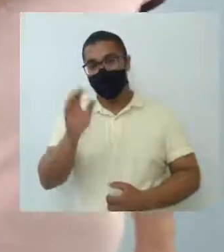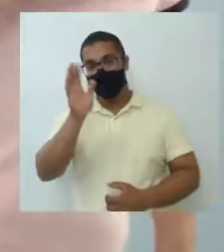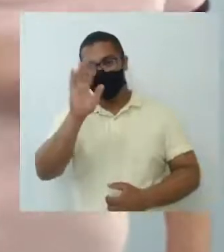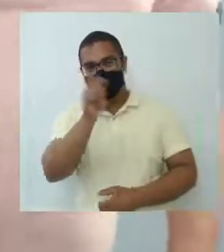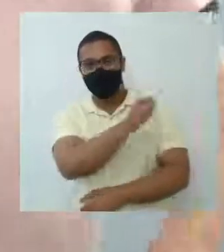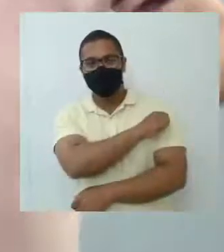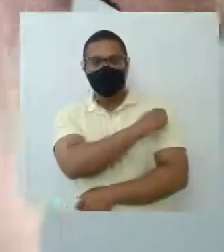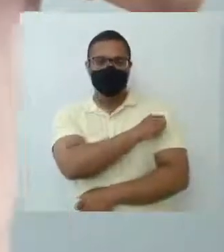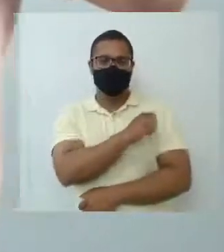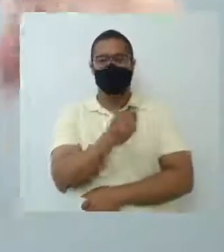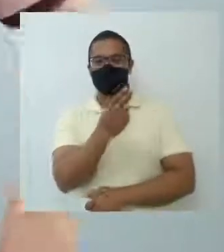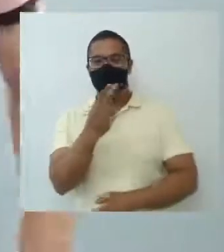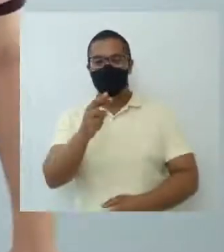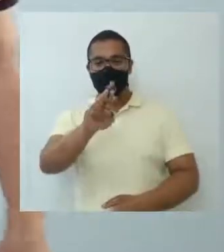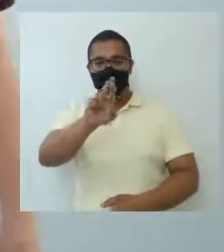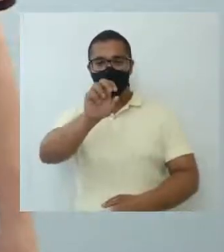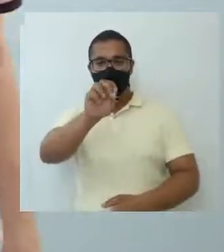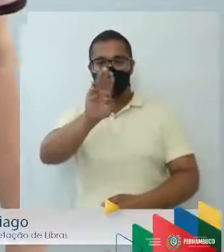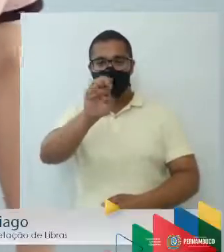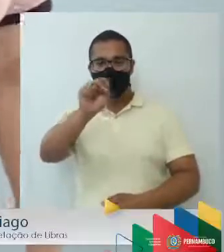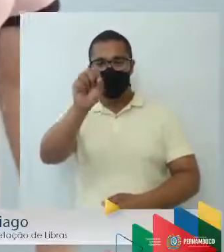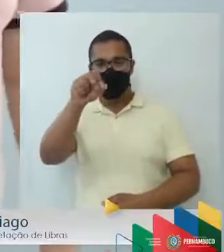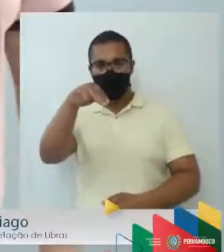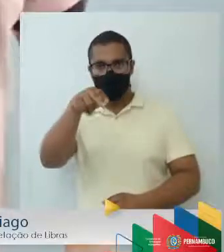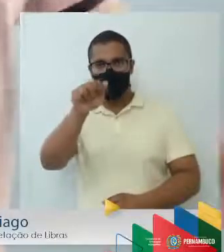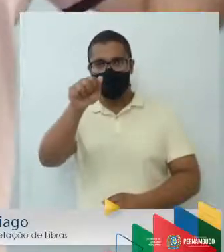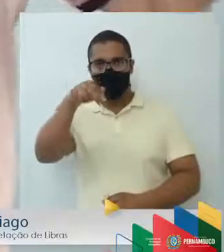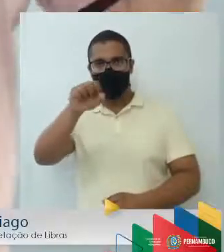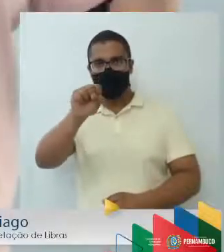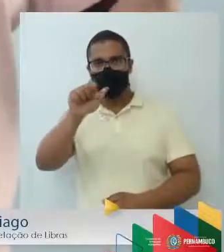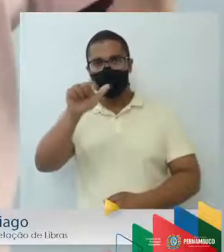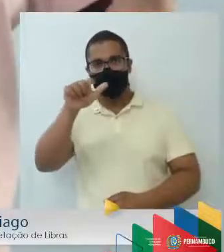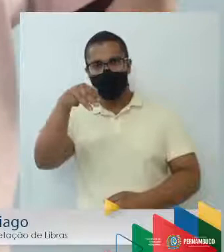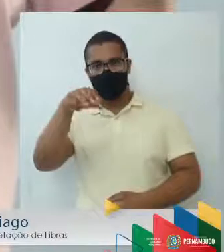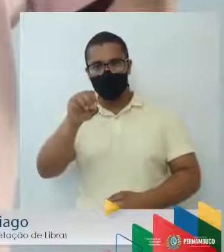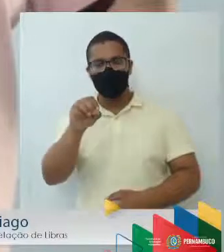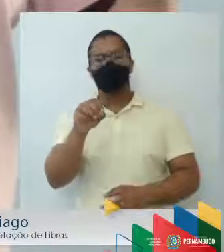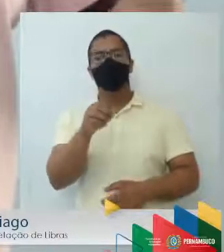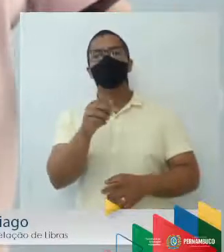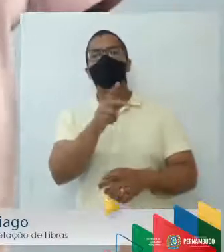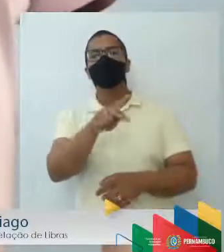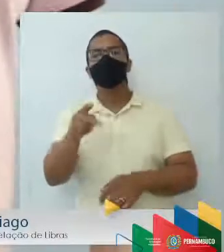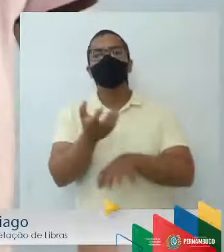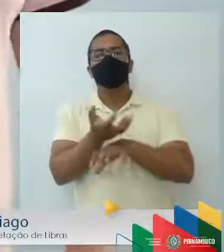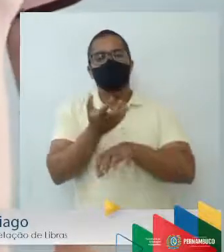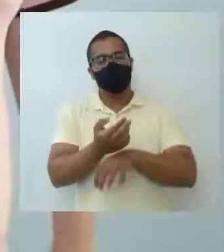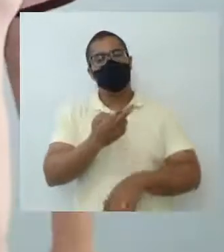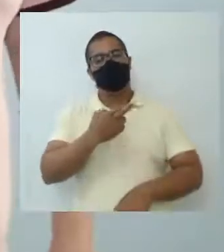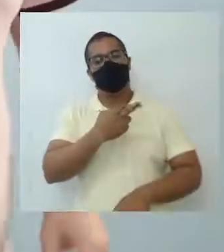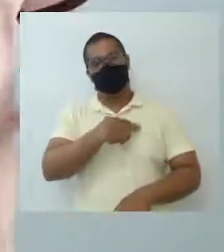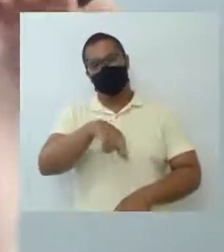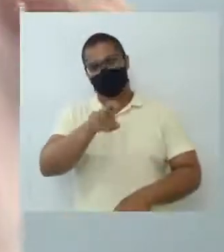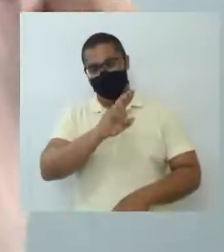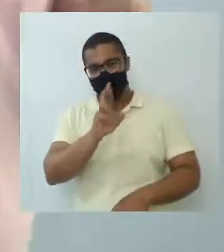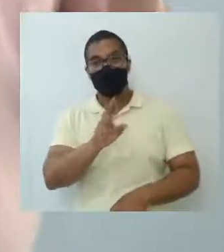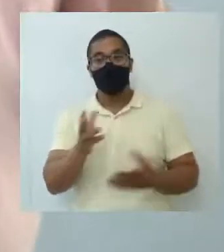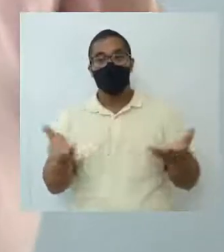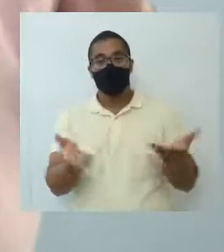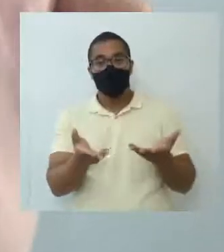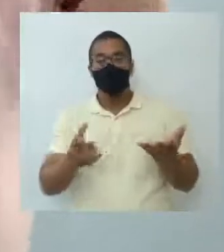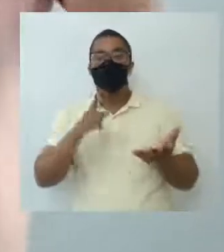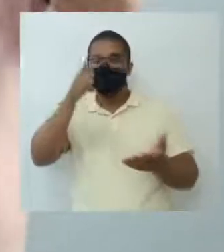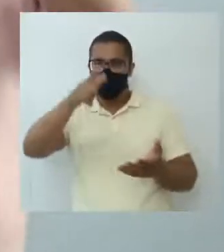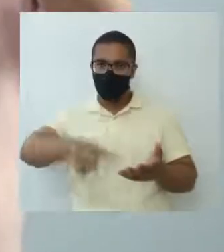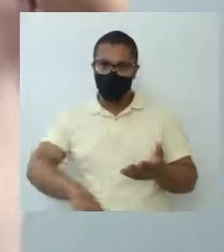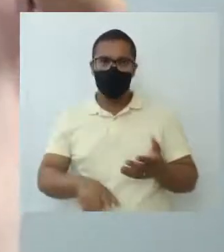Olá, estudantes! Eu sou o professor Robson Anselmo Tavares, professor de ensino religioso, e hoje nós temos mais um